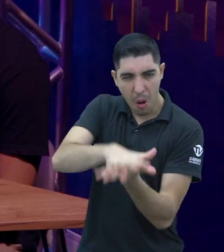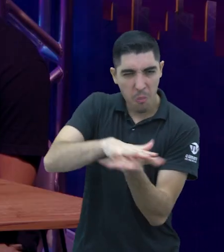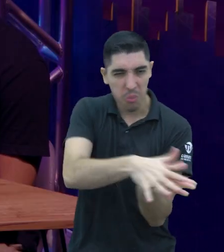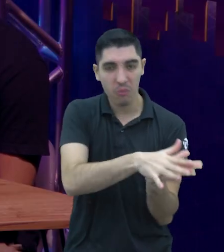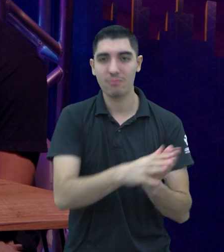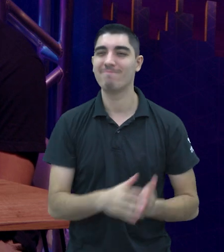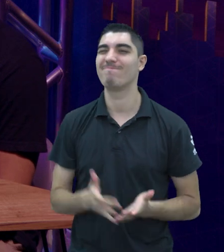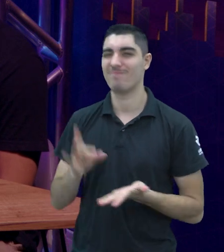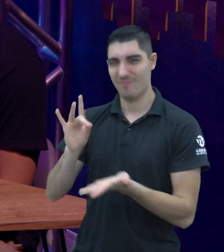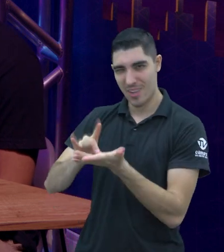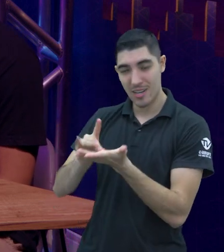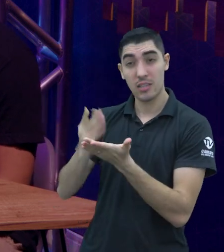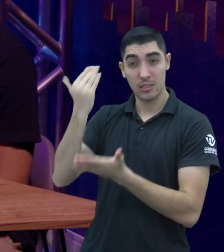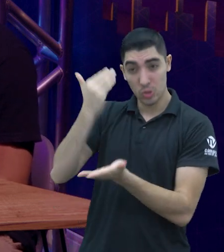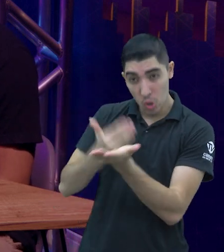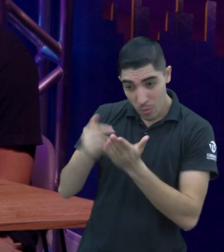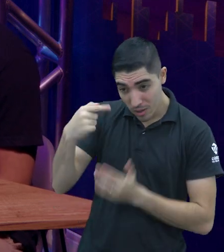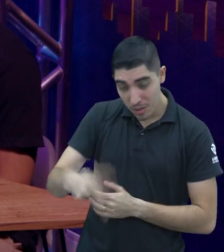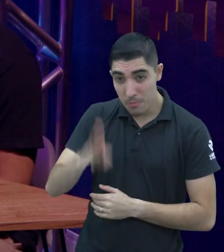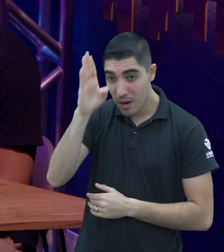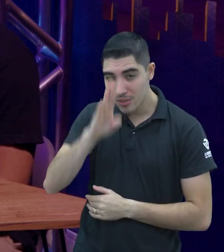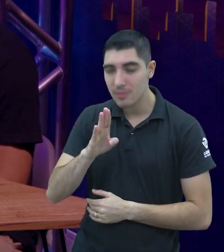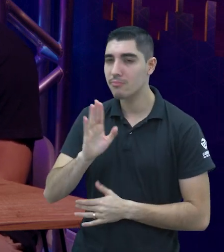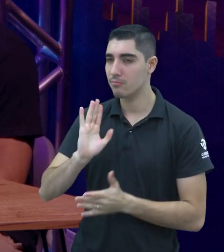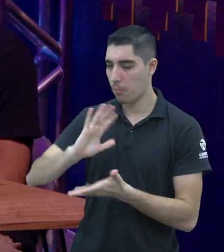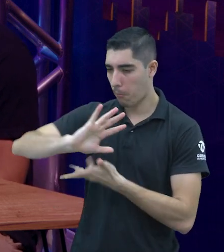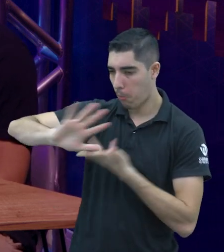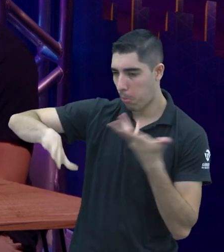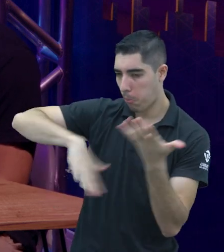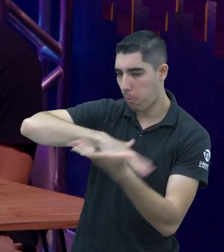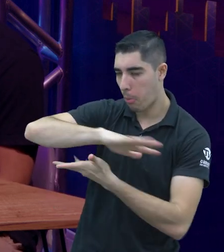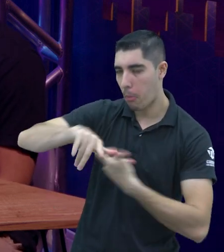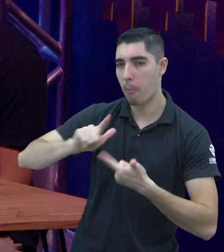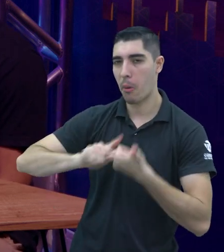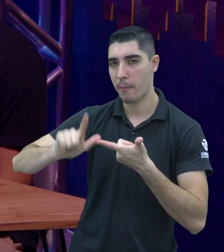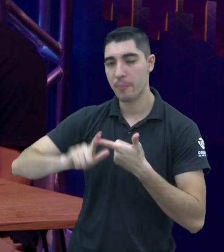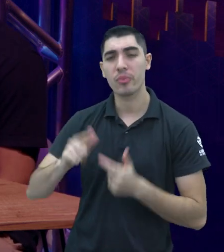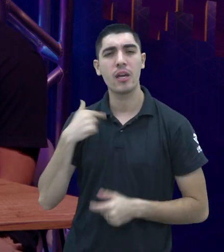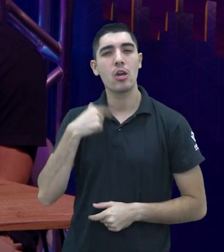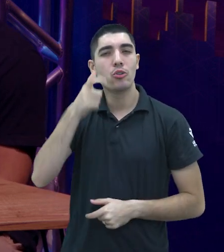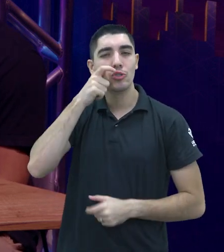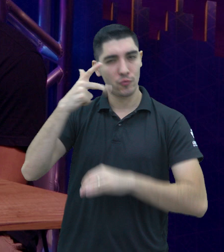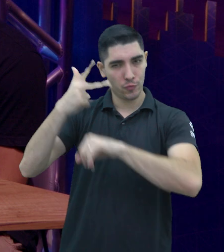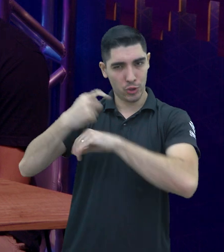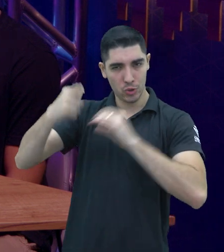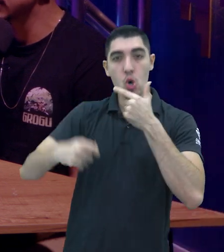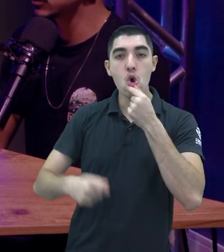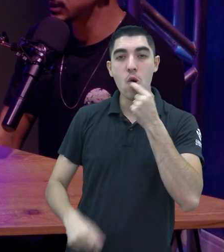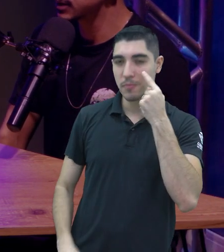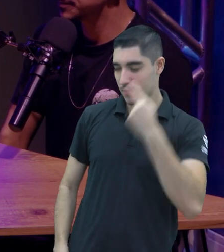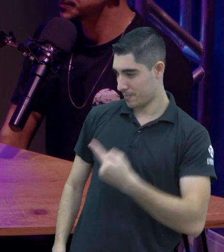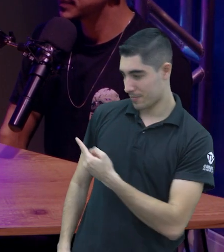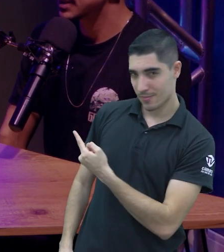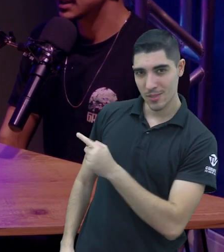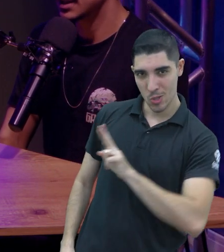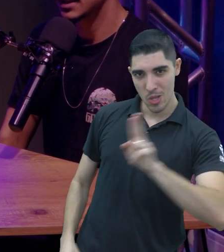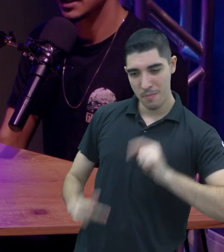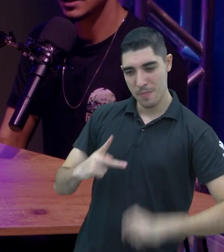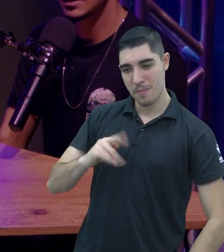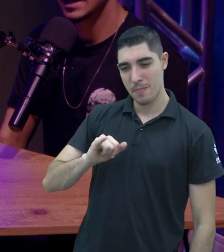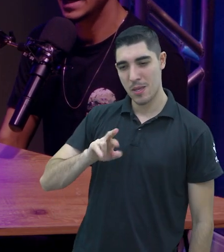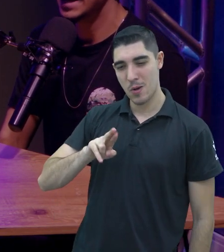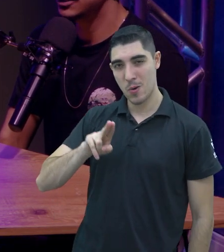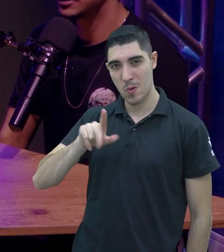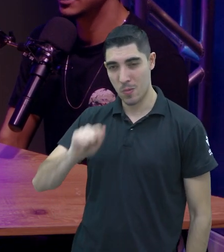né? Foi meio bagunçado o nosso começo aqui. E, Vicky, uma vez eu vi um vídeo do Pirula